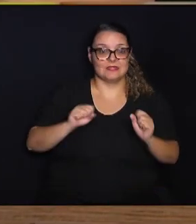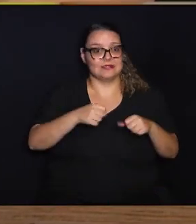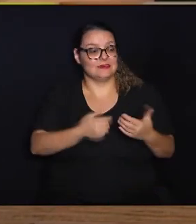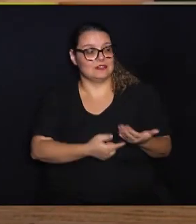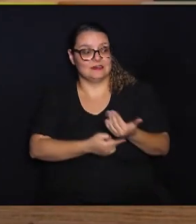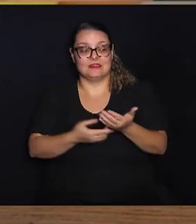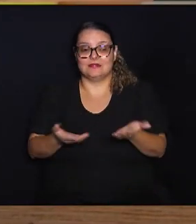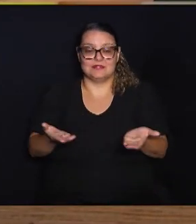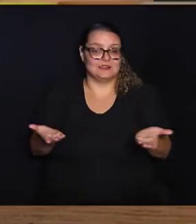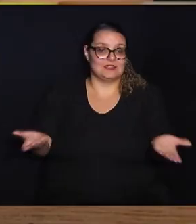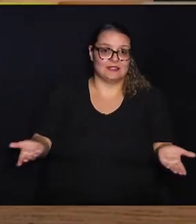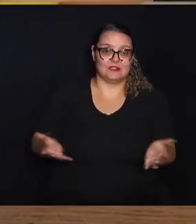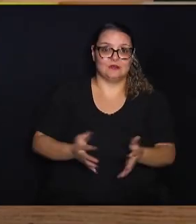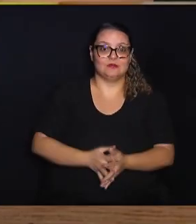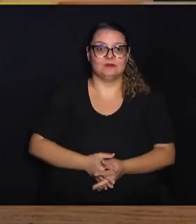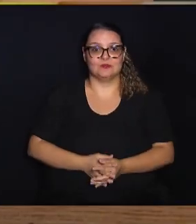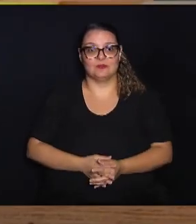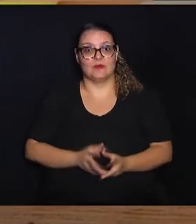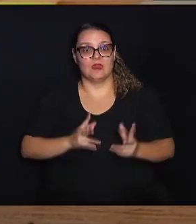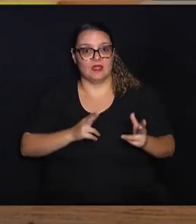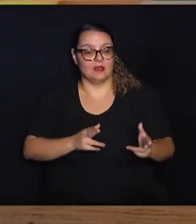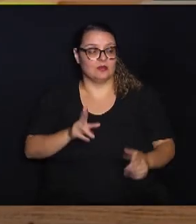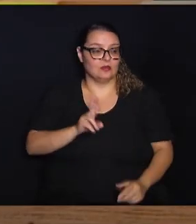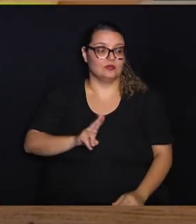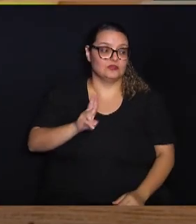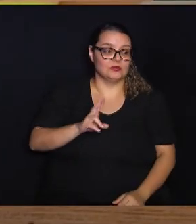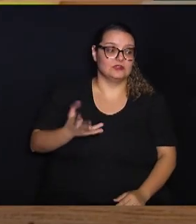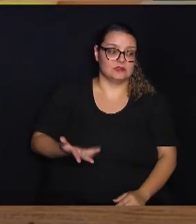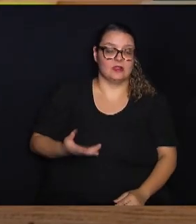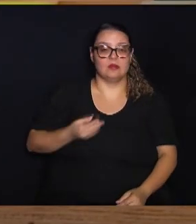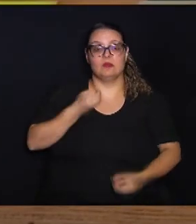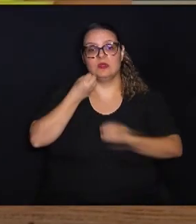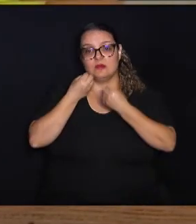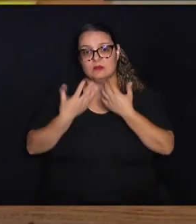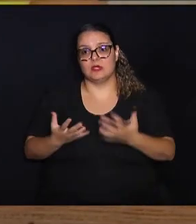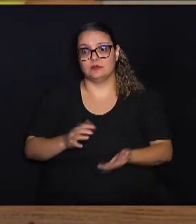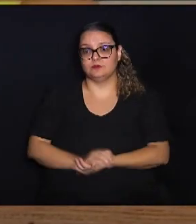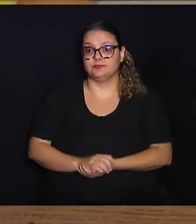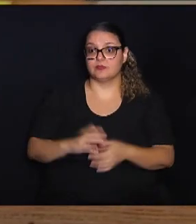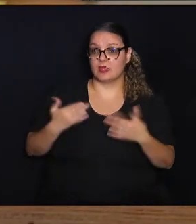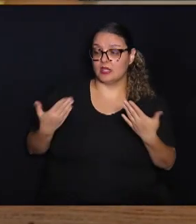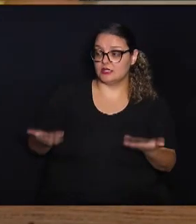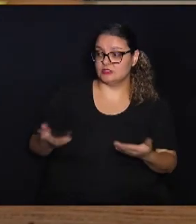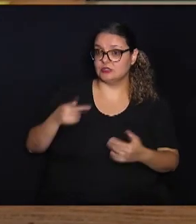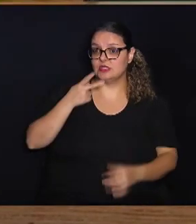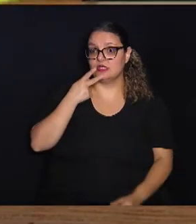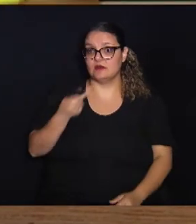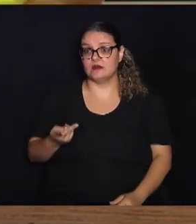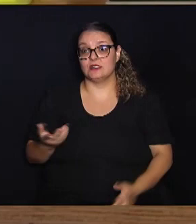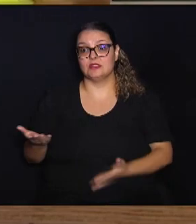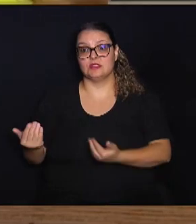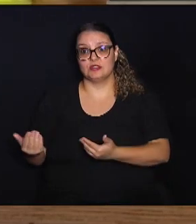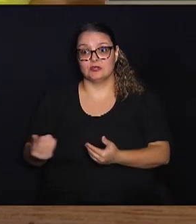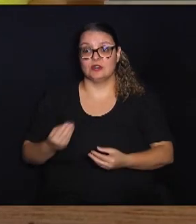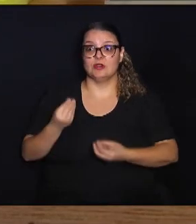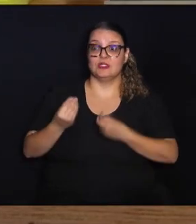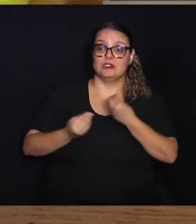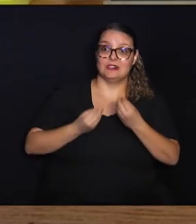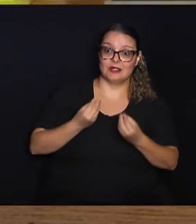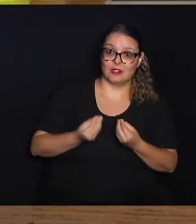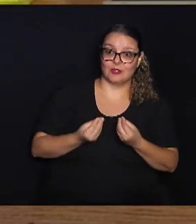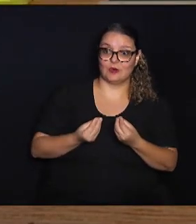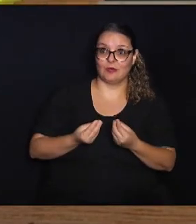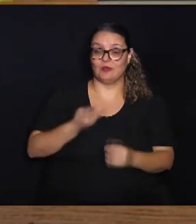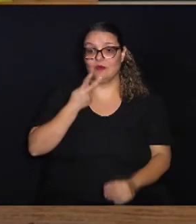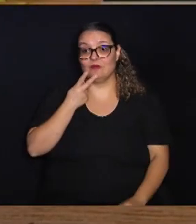está aí, é como usar isso para o bem e de Sim. forma positiva. Já que nós estamos falando em jovem e como